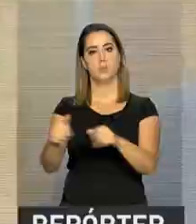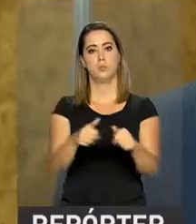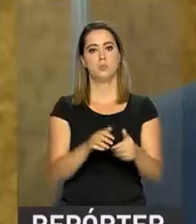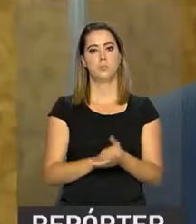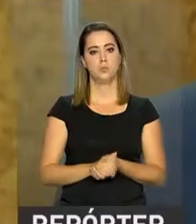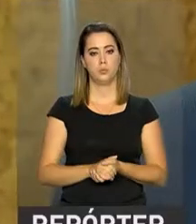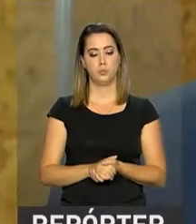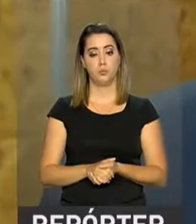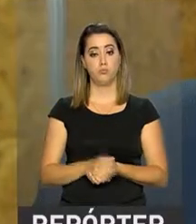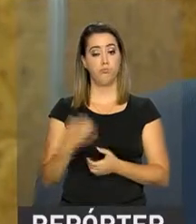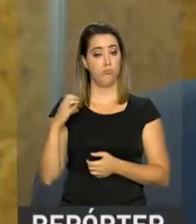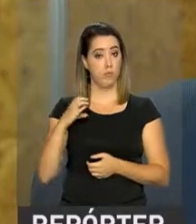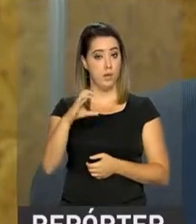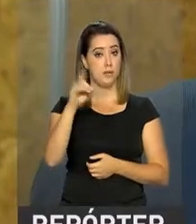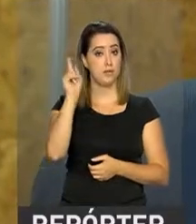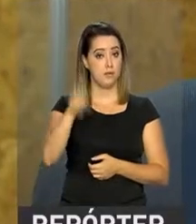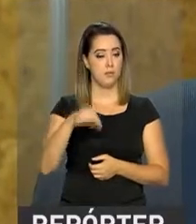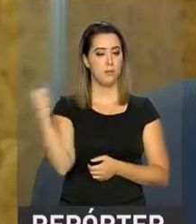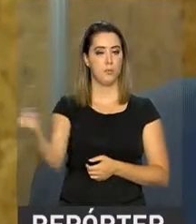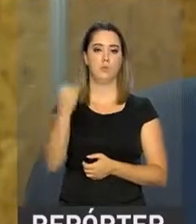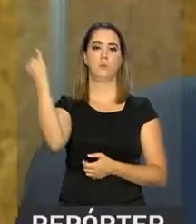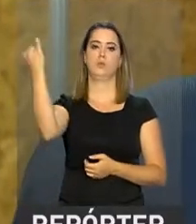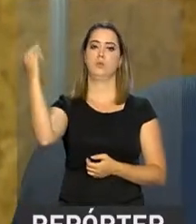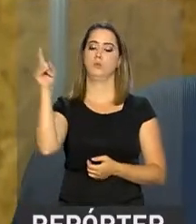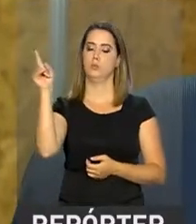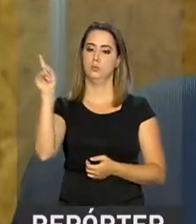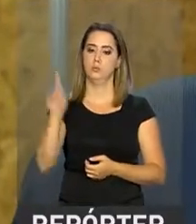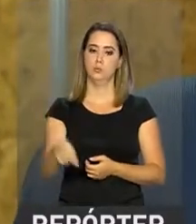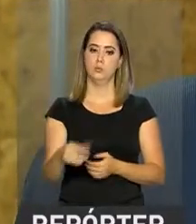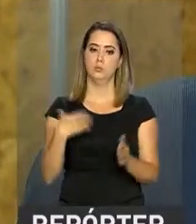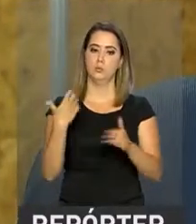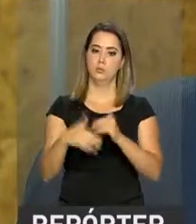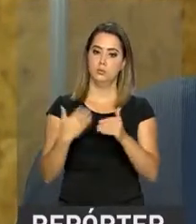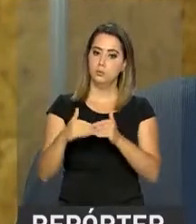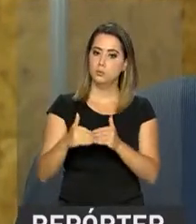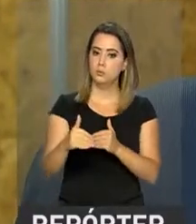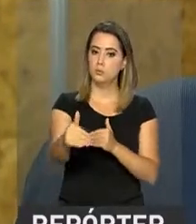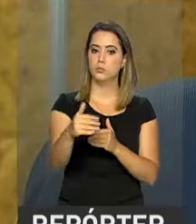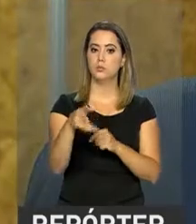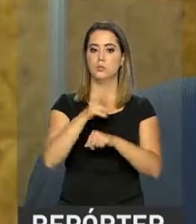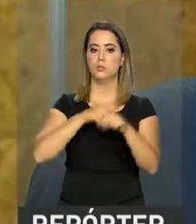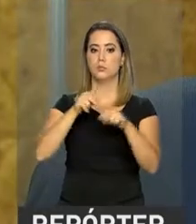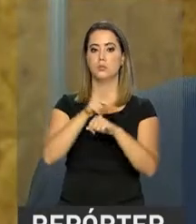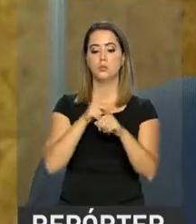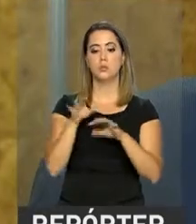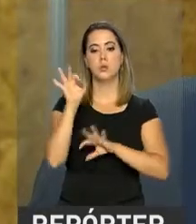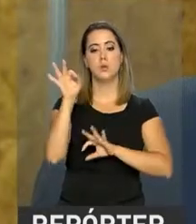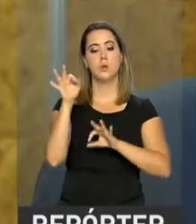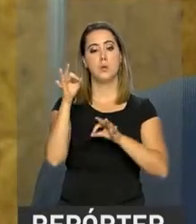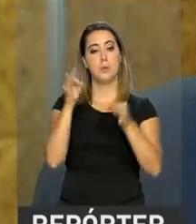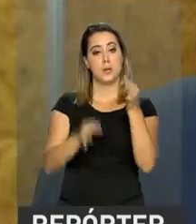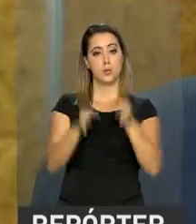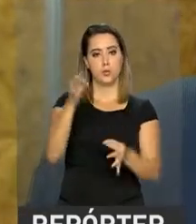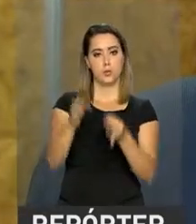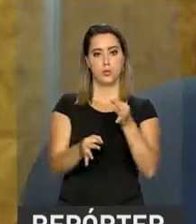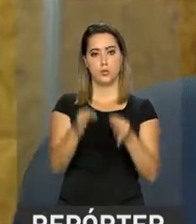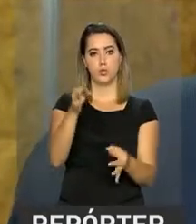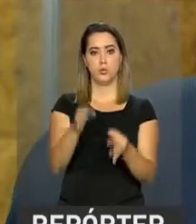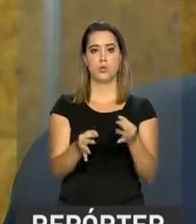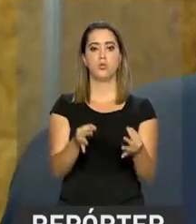a ciência fundamental o desenvolvimento do país por justiça social para